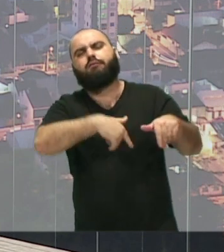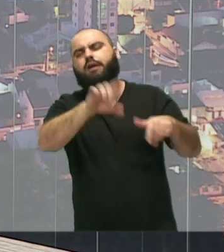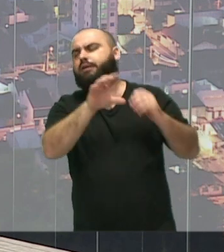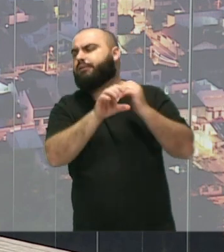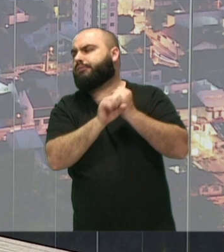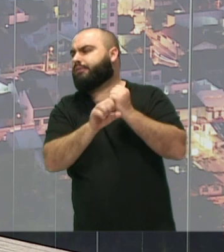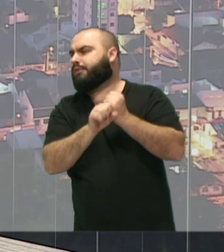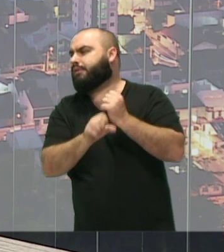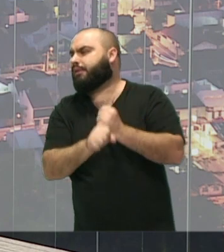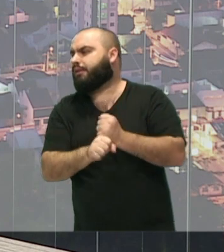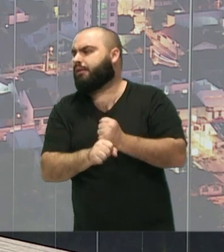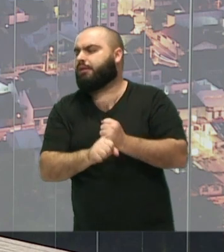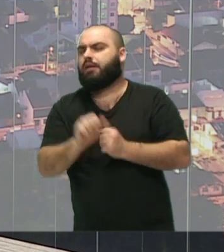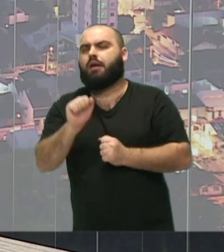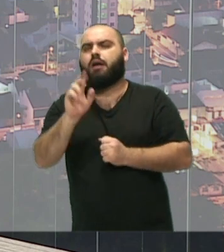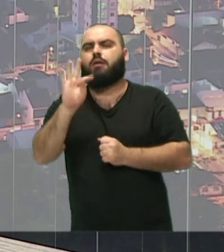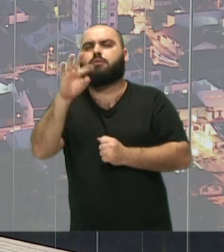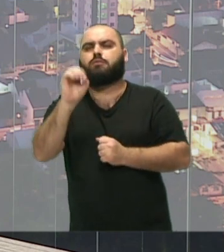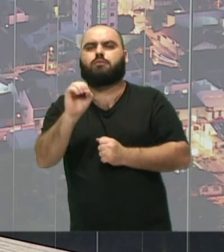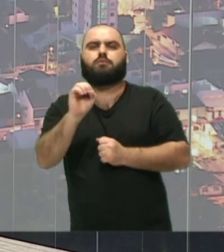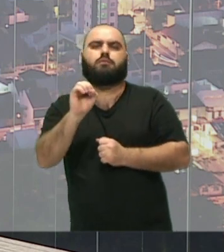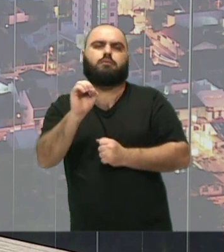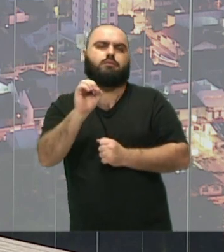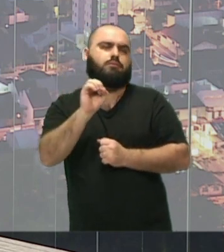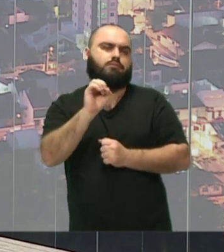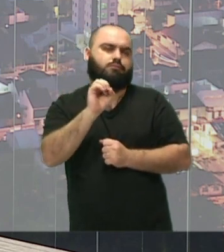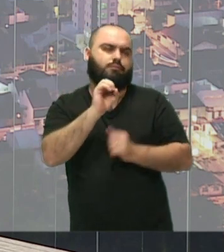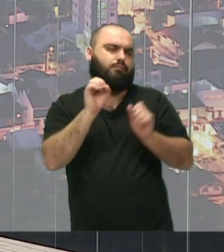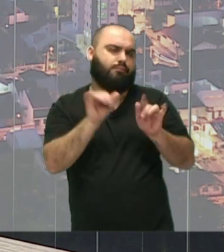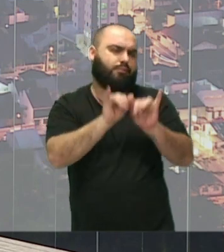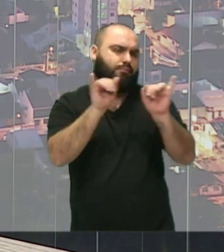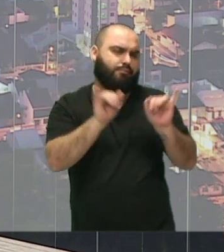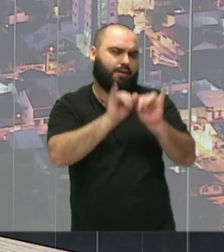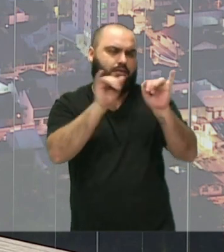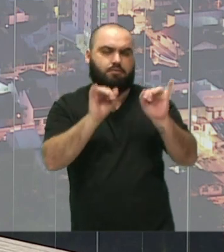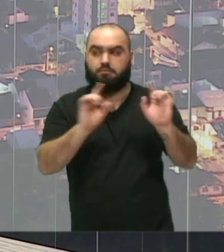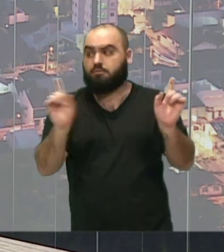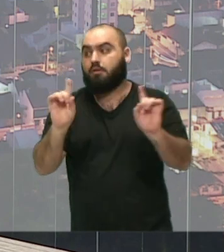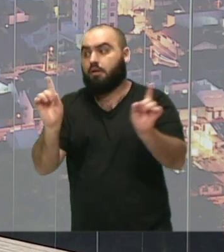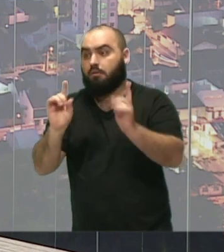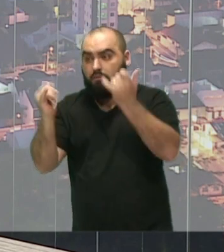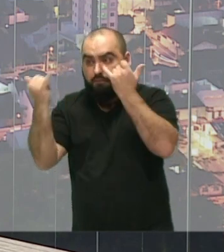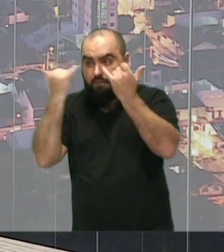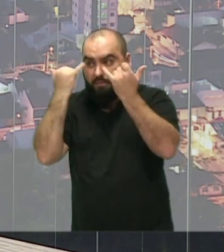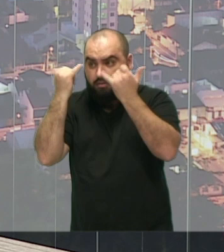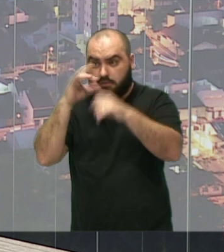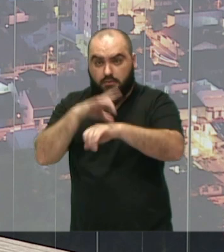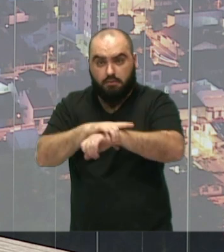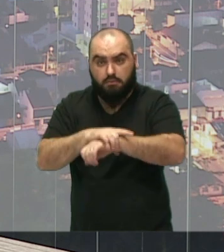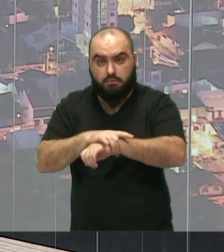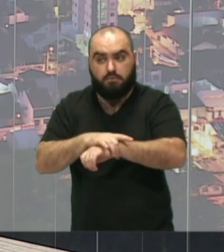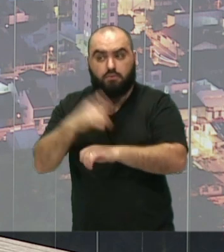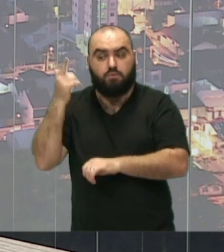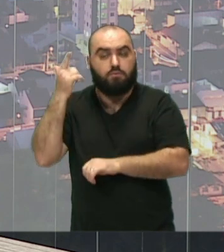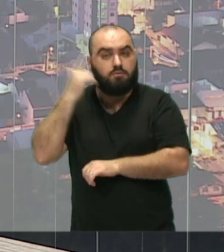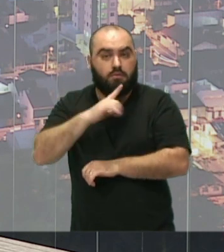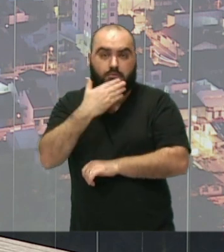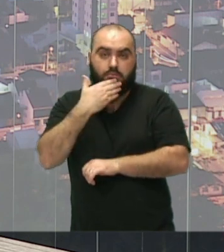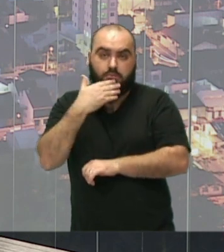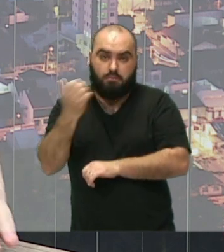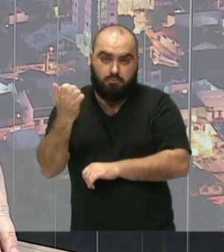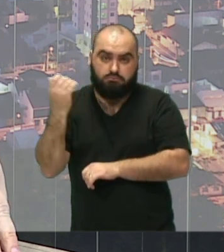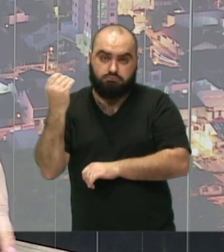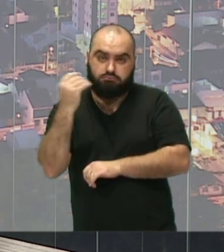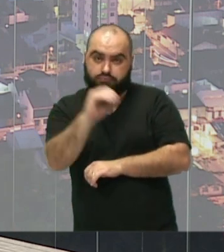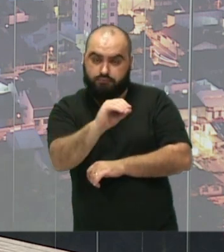contagem, a autodeclaração é bobagem, não sei o quê. Não, não é bobagem, ela vai te dar dados seguros para você conseguir